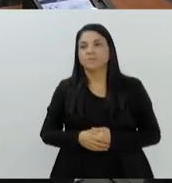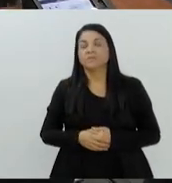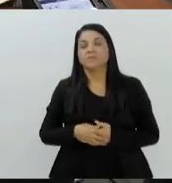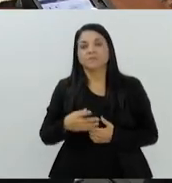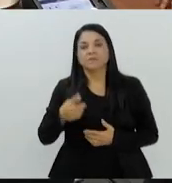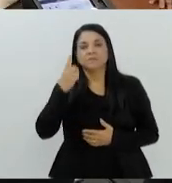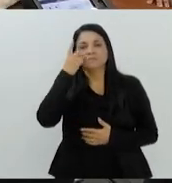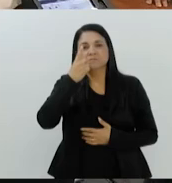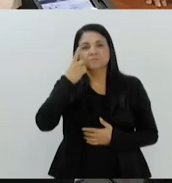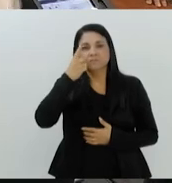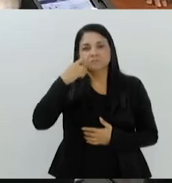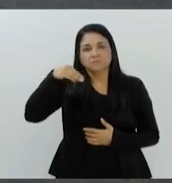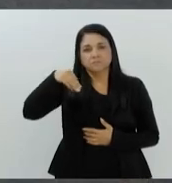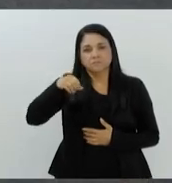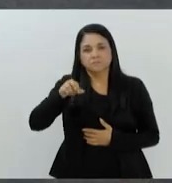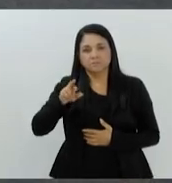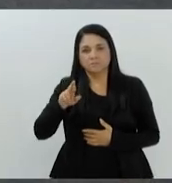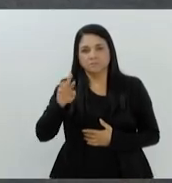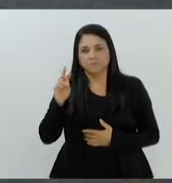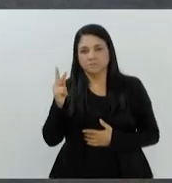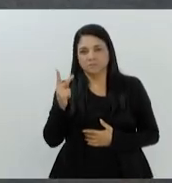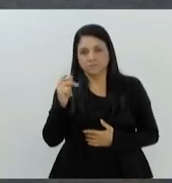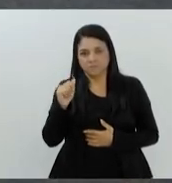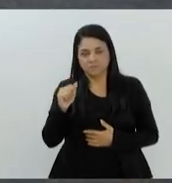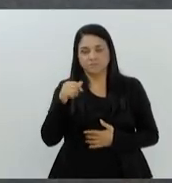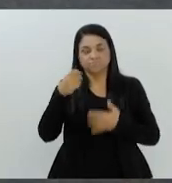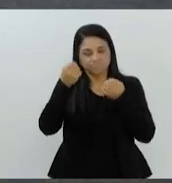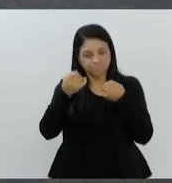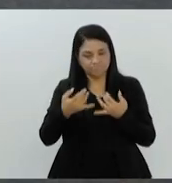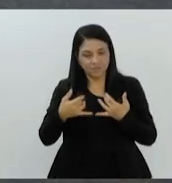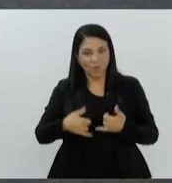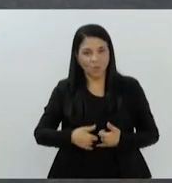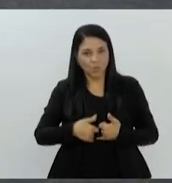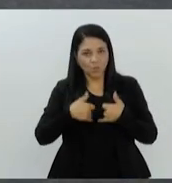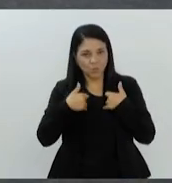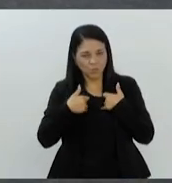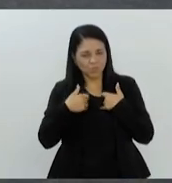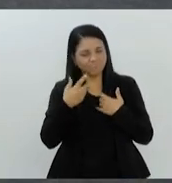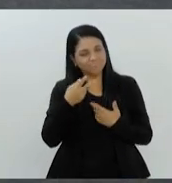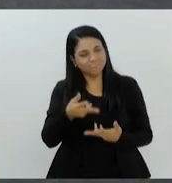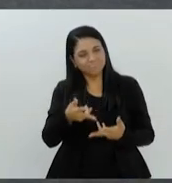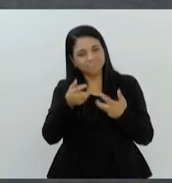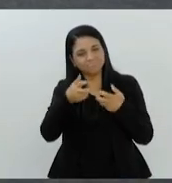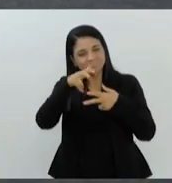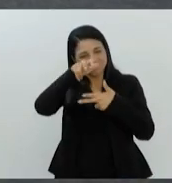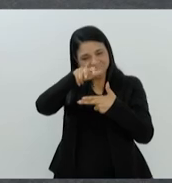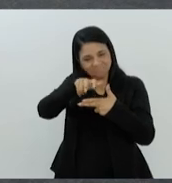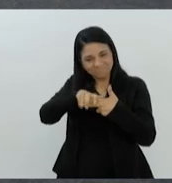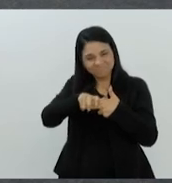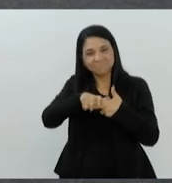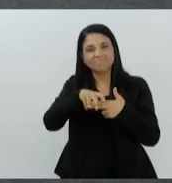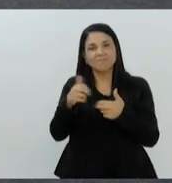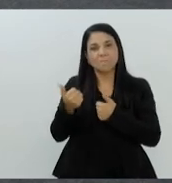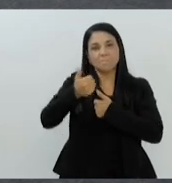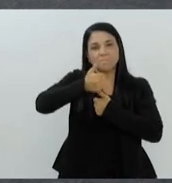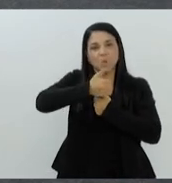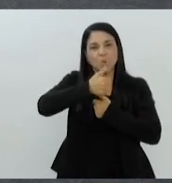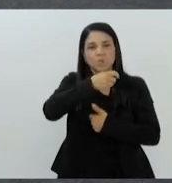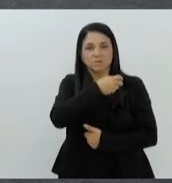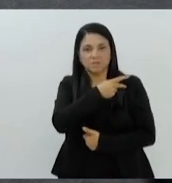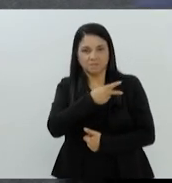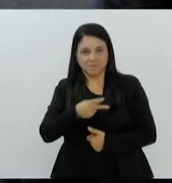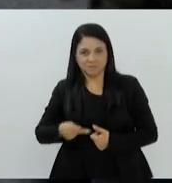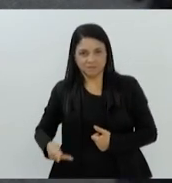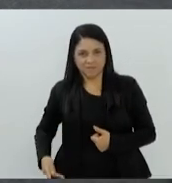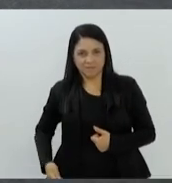Rocha, falando em orgulho, é um orgulho vê-la aqui exercendo a presidência do